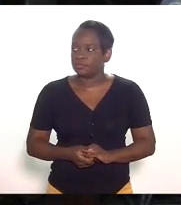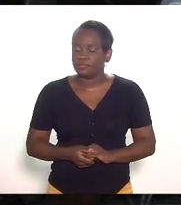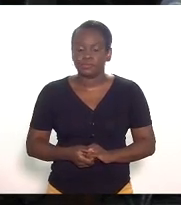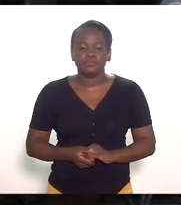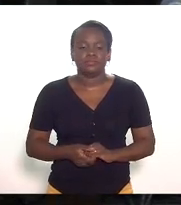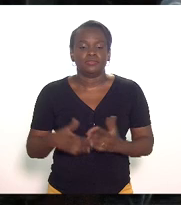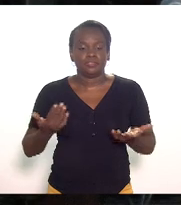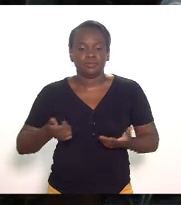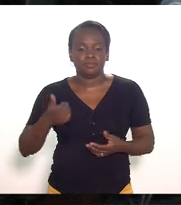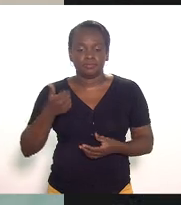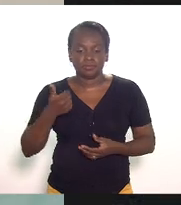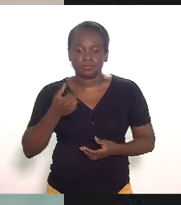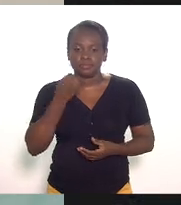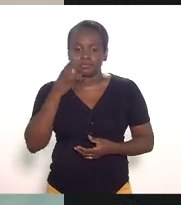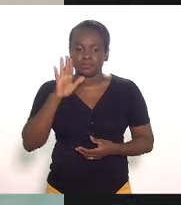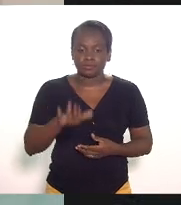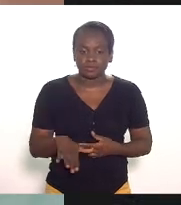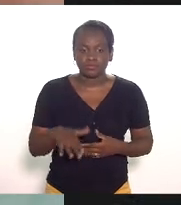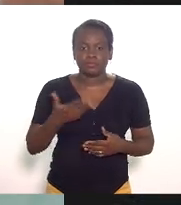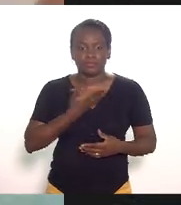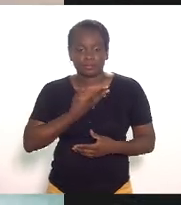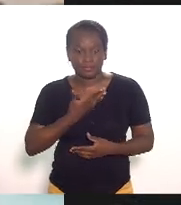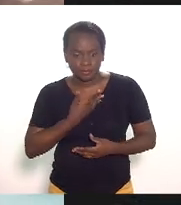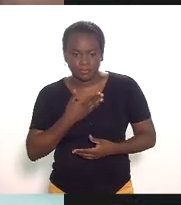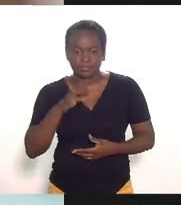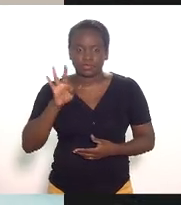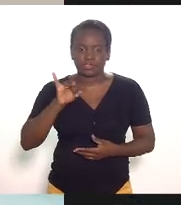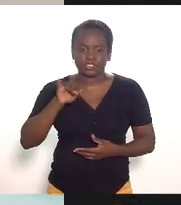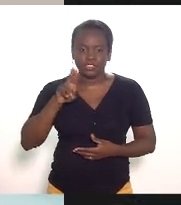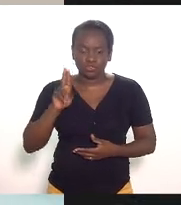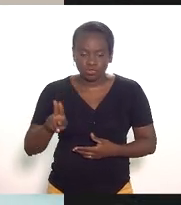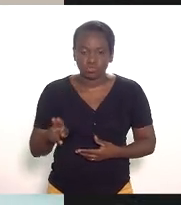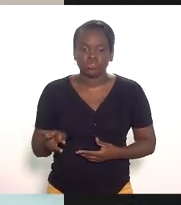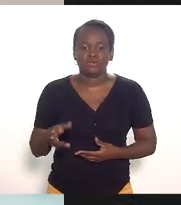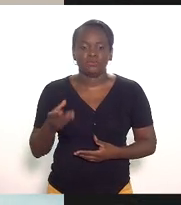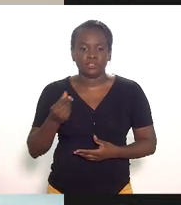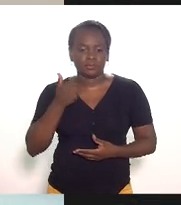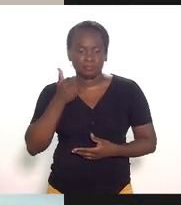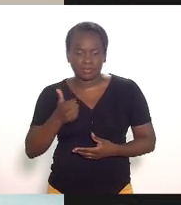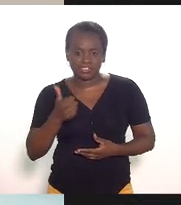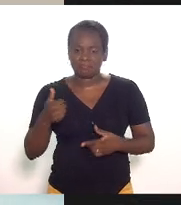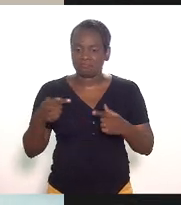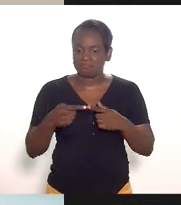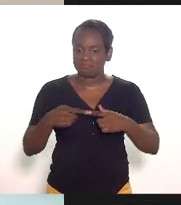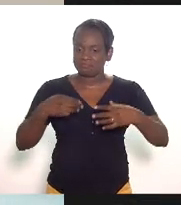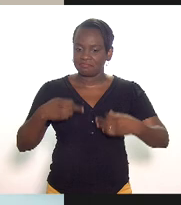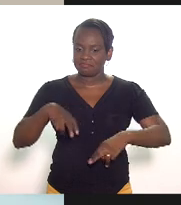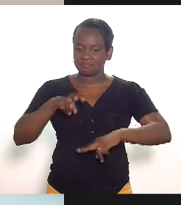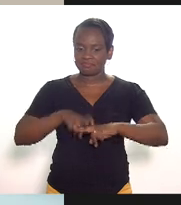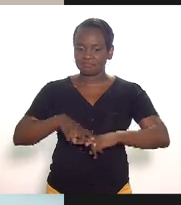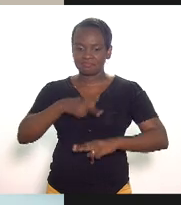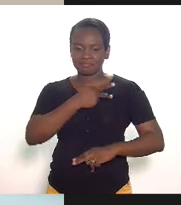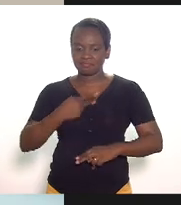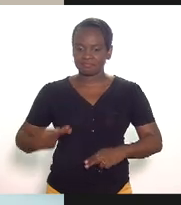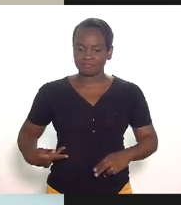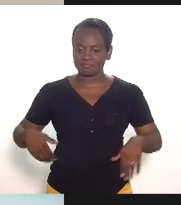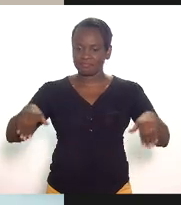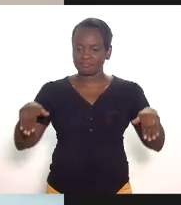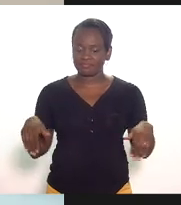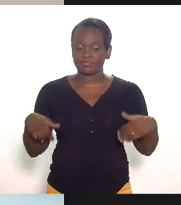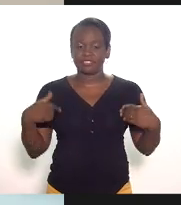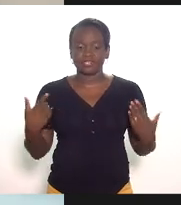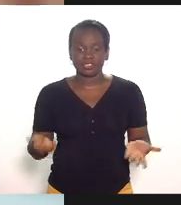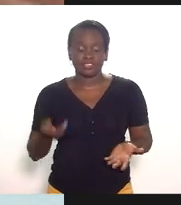Bem, em primeiro lugar, boa tarde, a nobre amiga, tia Ju, que fica muito bem sentada nessa cadeira de presidenta. A